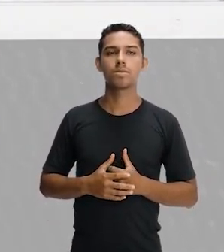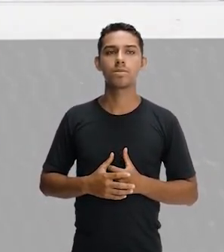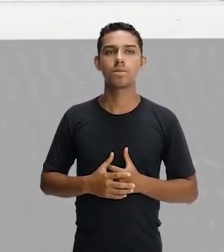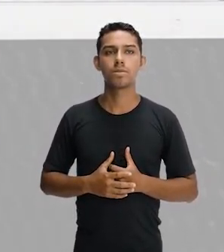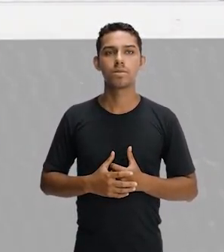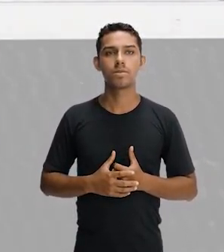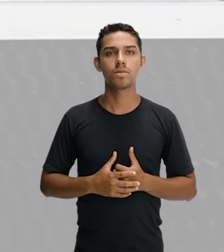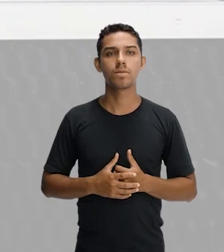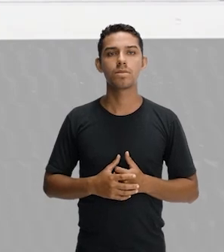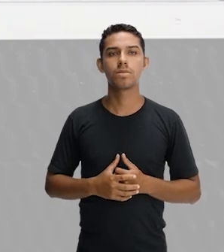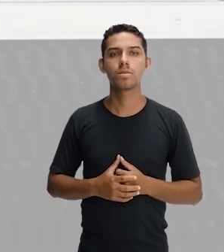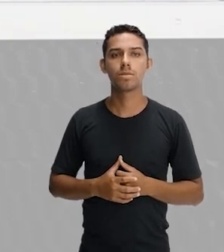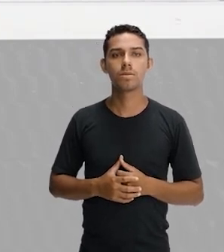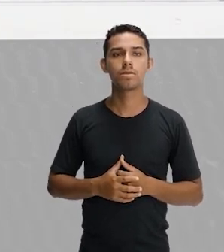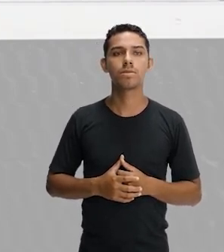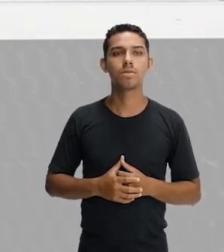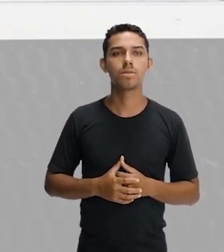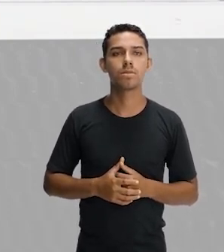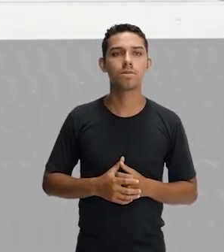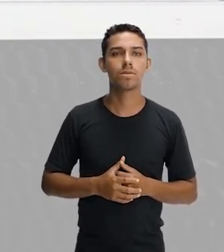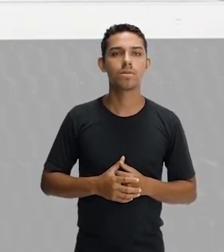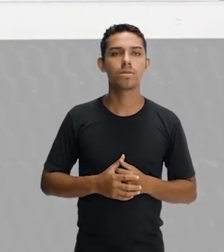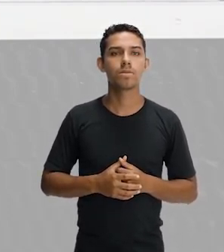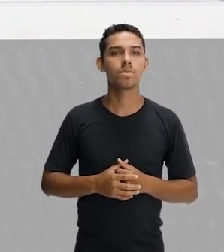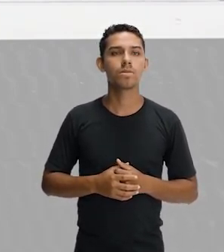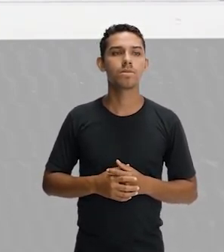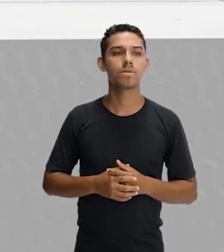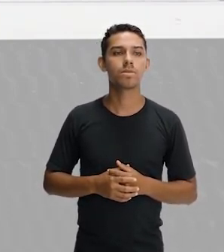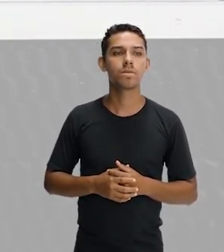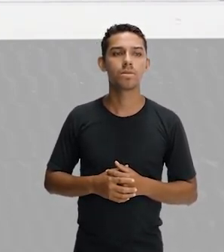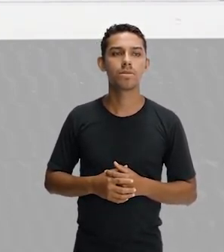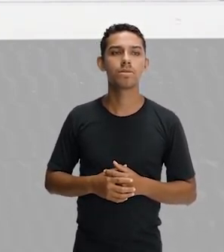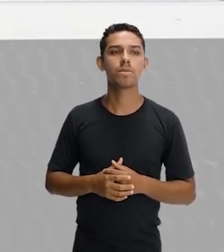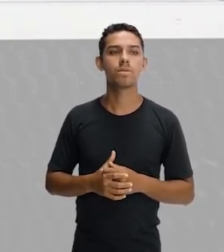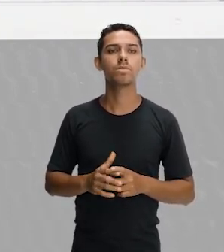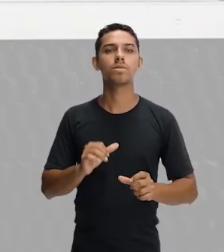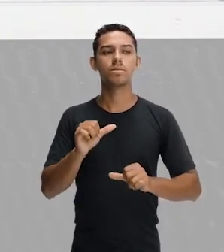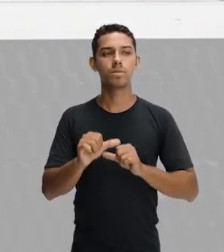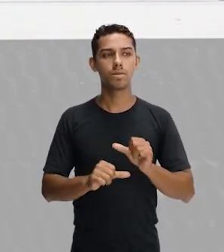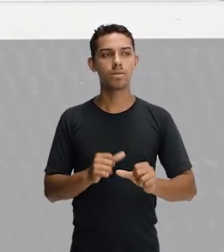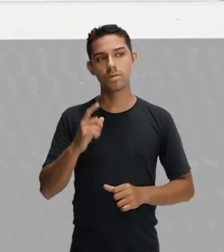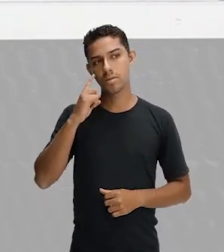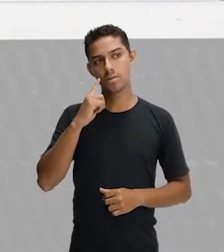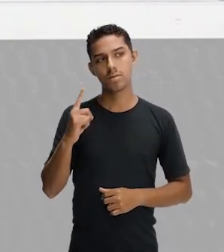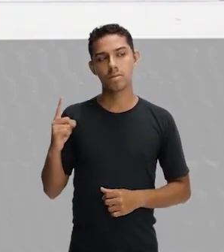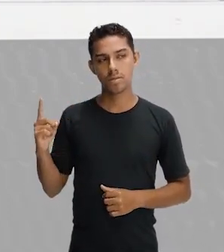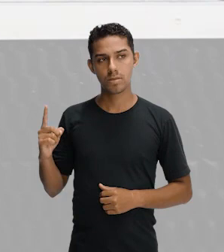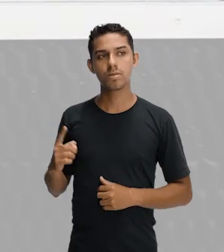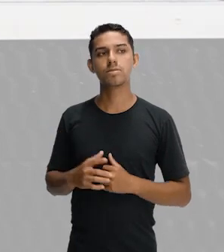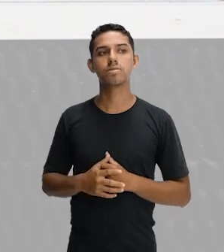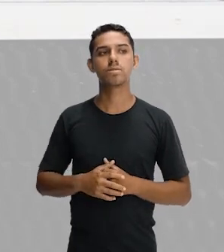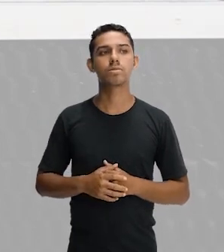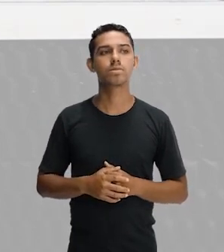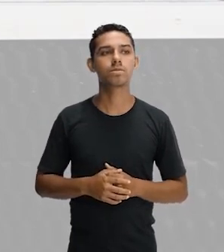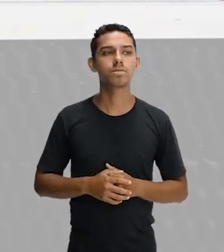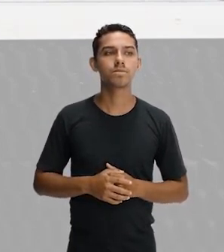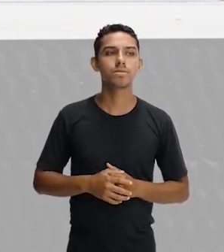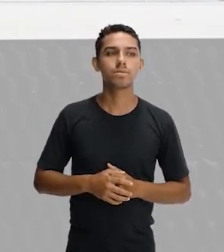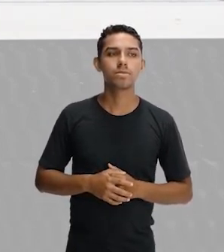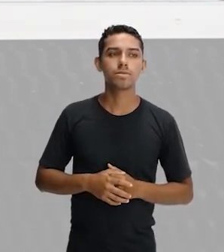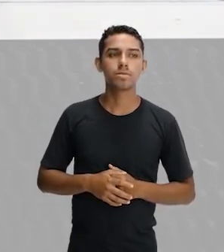L vai ser igual ao I, né? Vou fazer essa mudança aqui, ó. Que é o nosso momento de